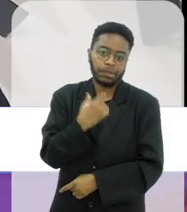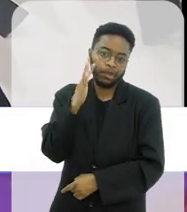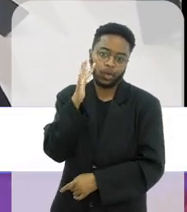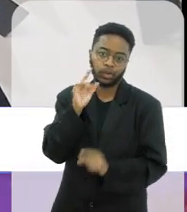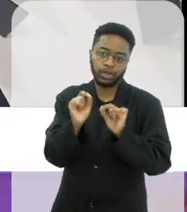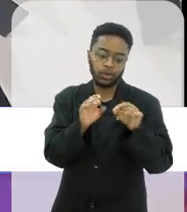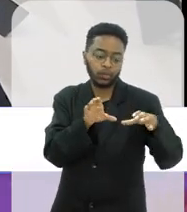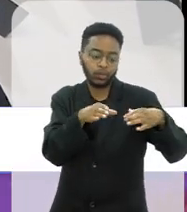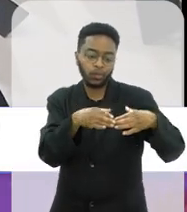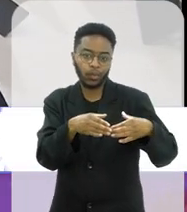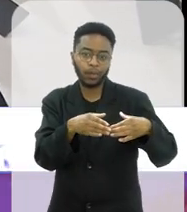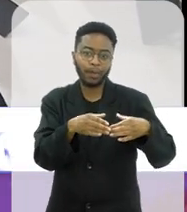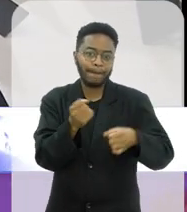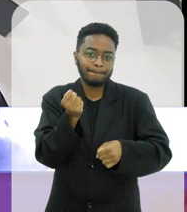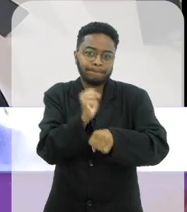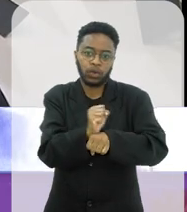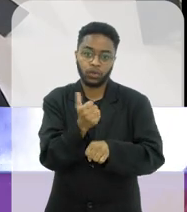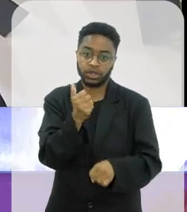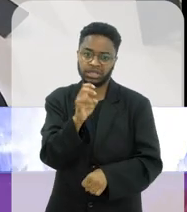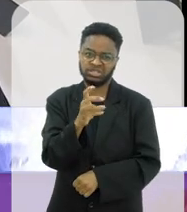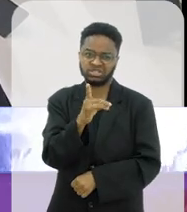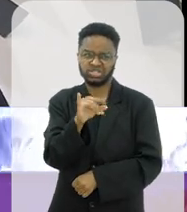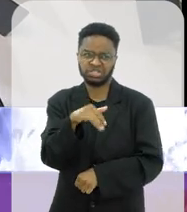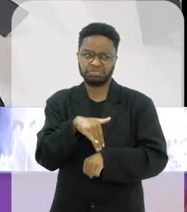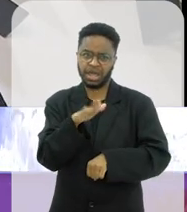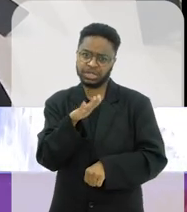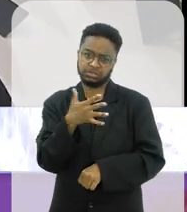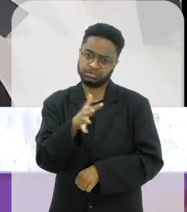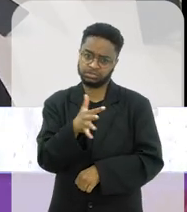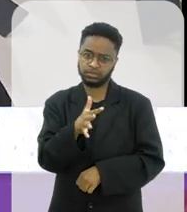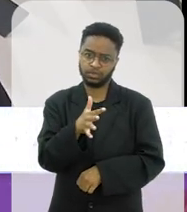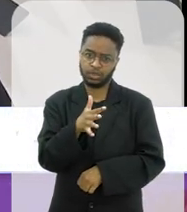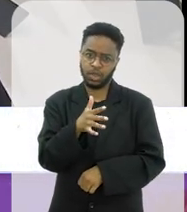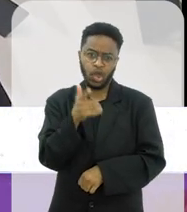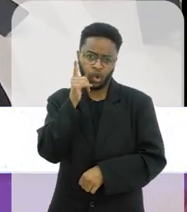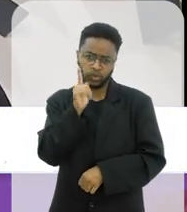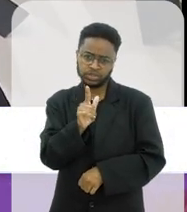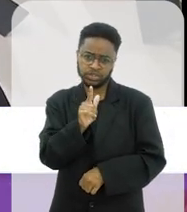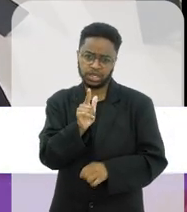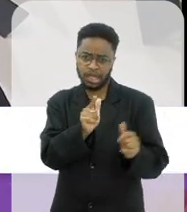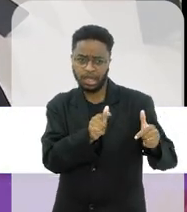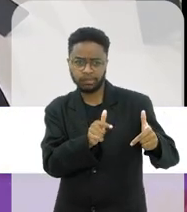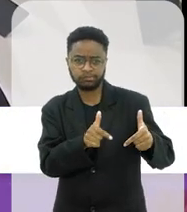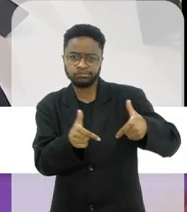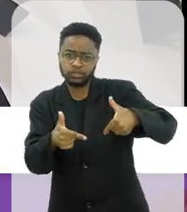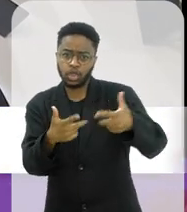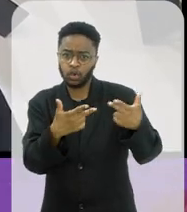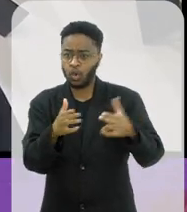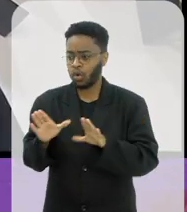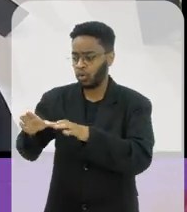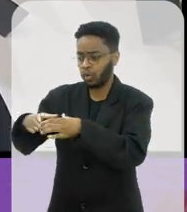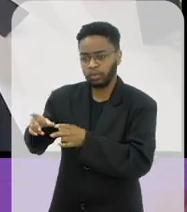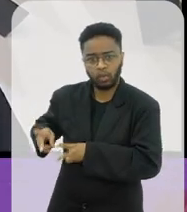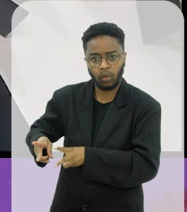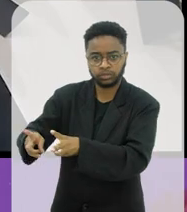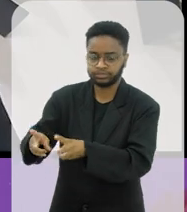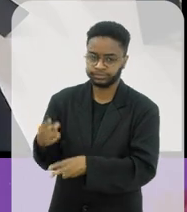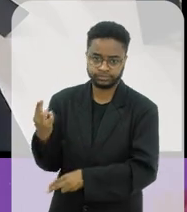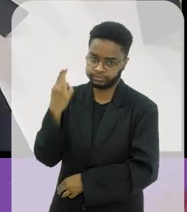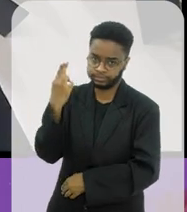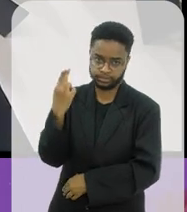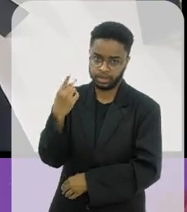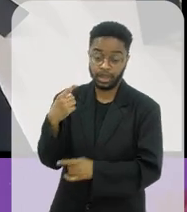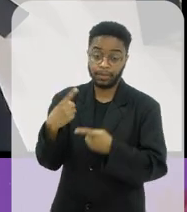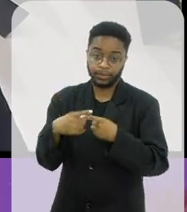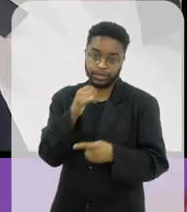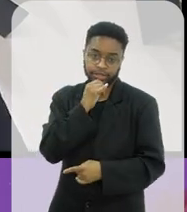clubes que ficaram parados, me parece, mais de 15 dias, isso, eles vão ter a mesma performance de quem está jogando. E outra coisa,